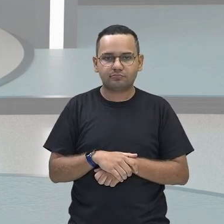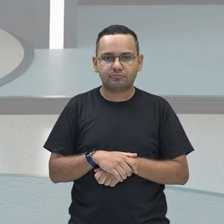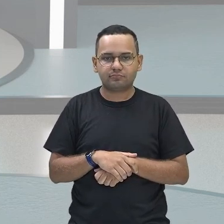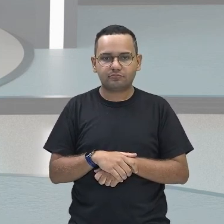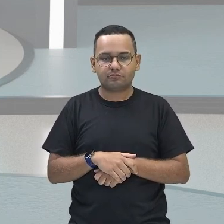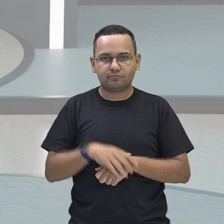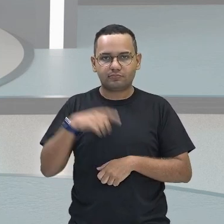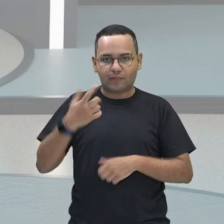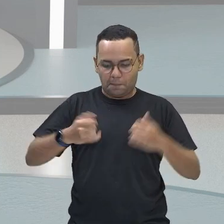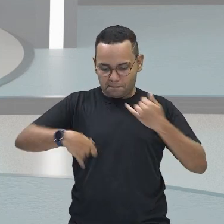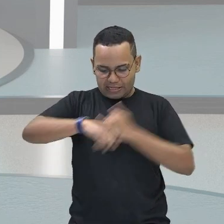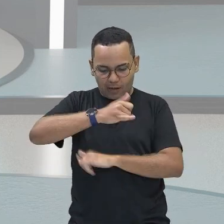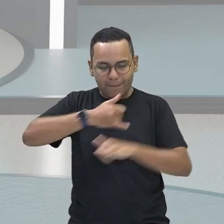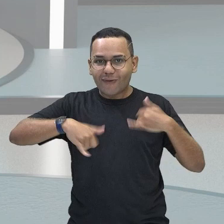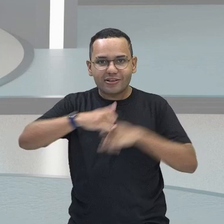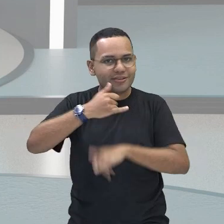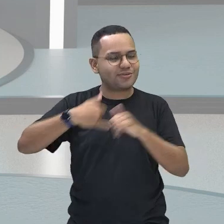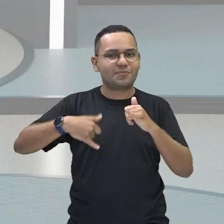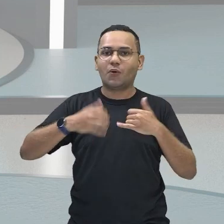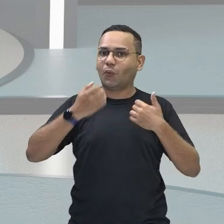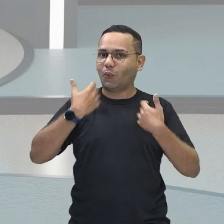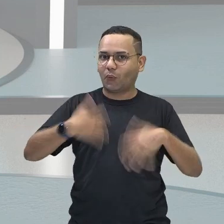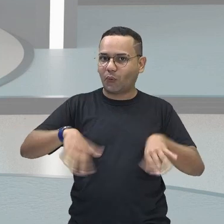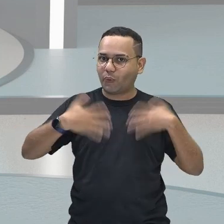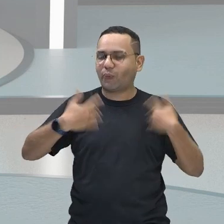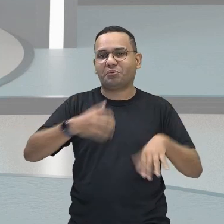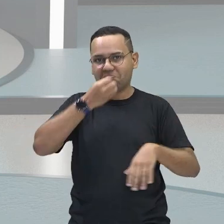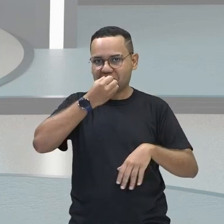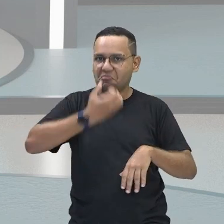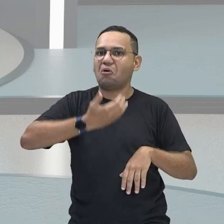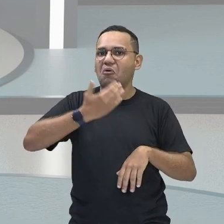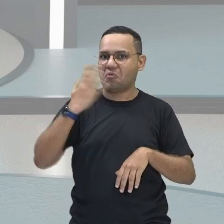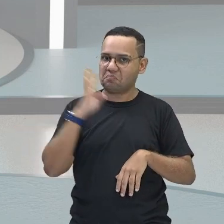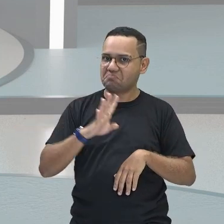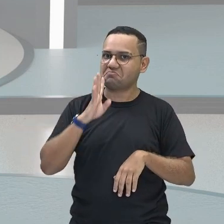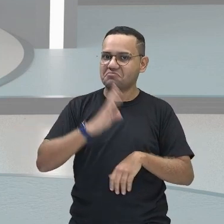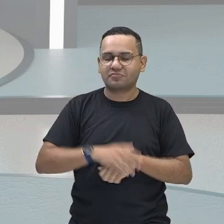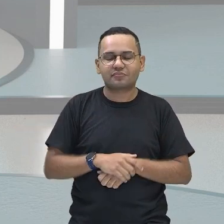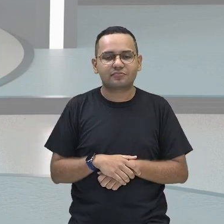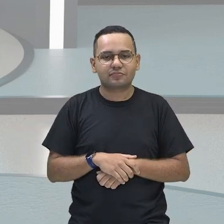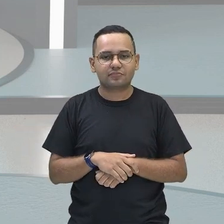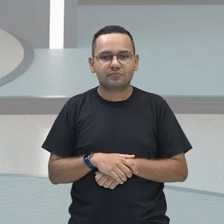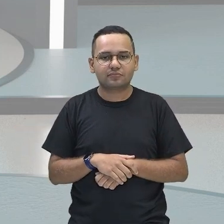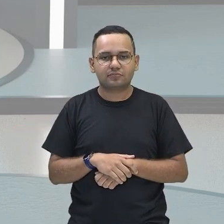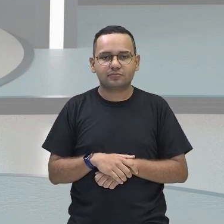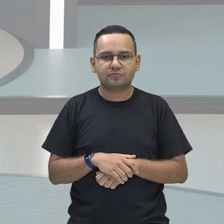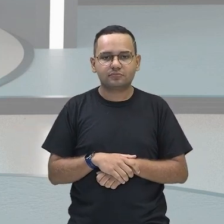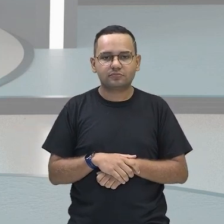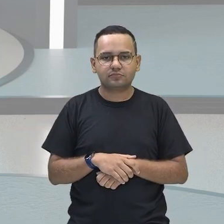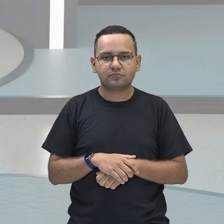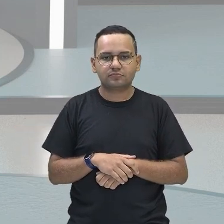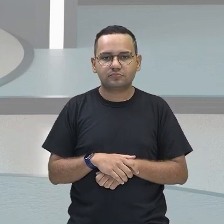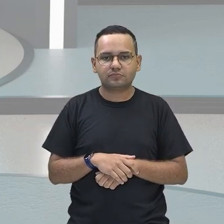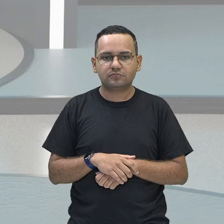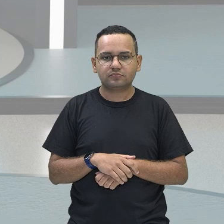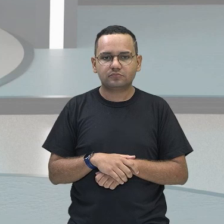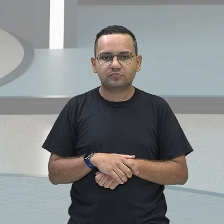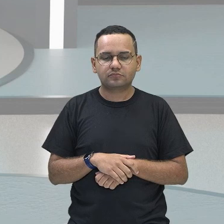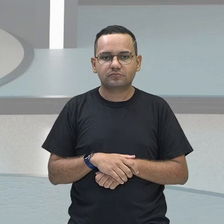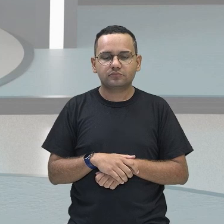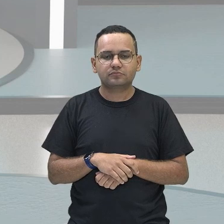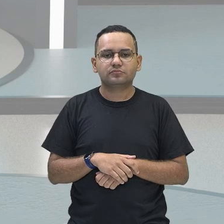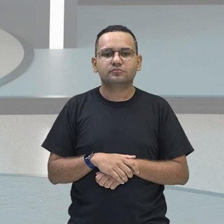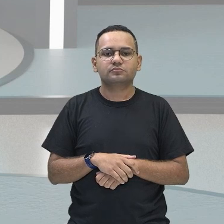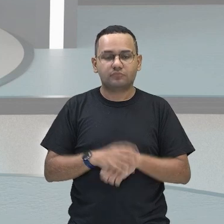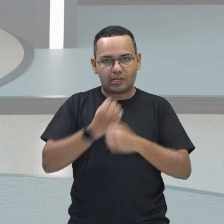metabolismo uma vez que eu vou desenvolver o meu corpo de forma completa vai me ajudar também a fortalecer o sistema